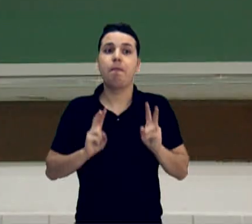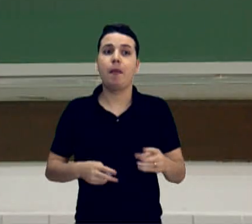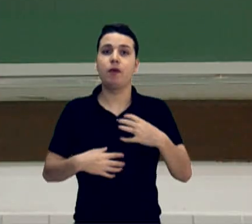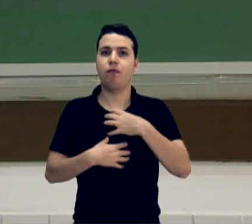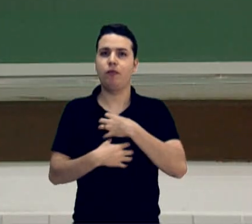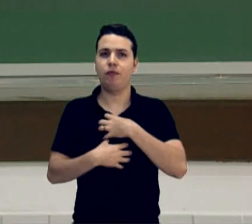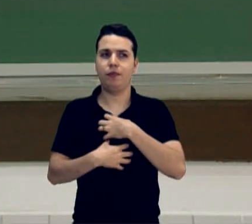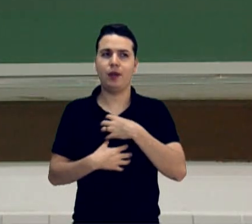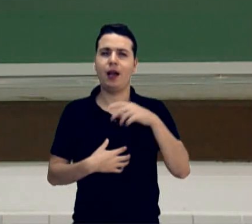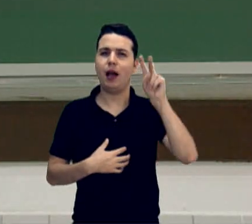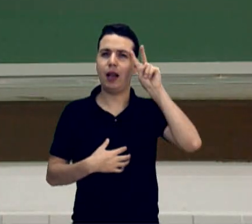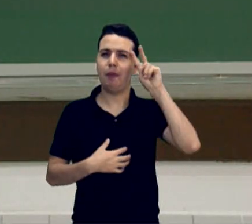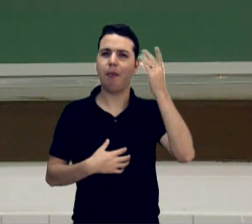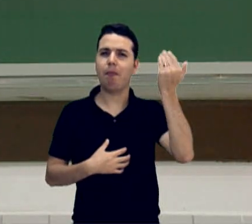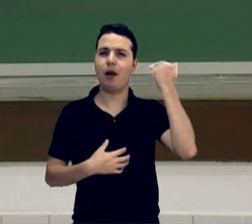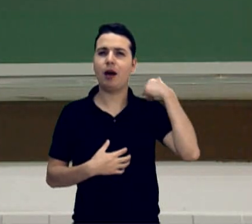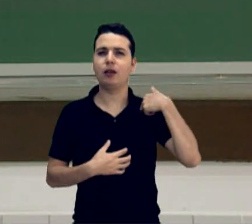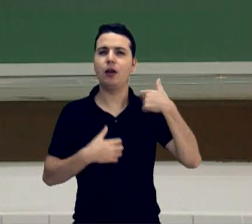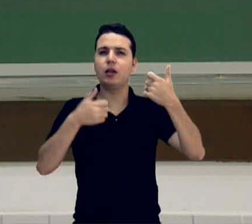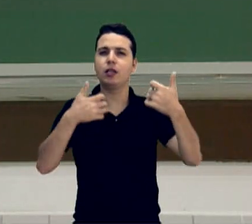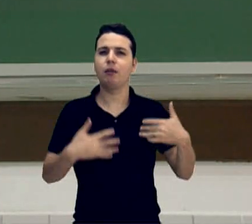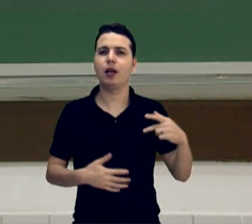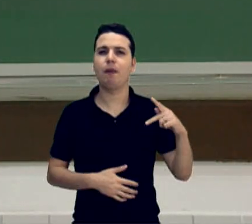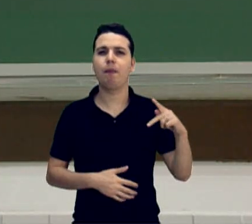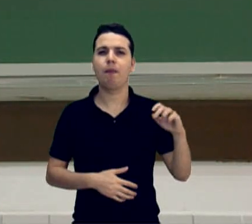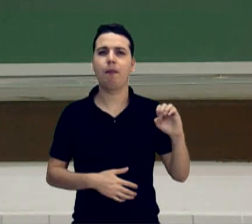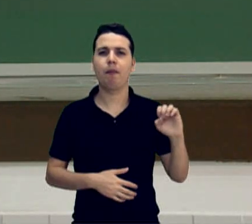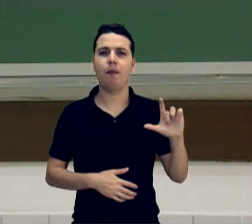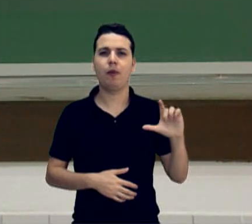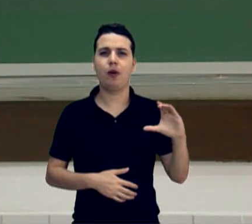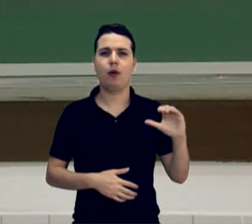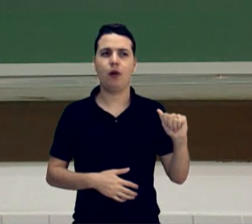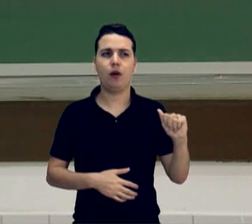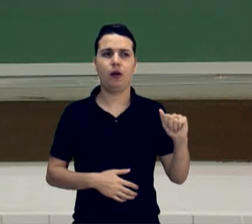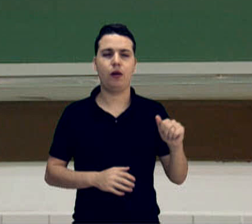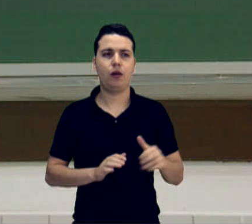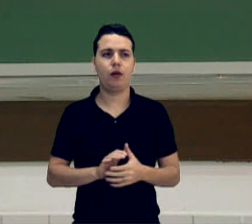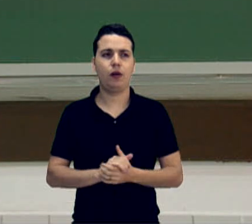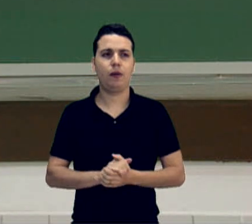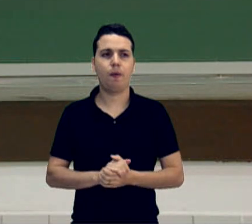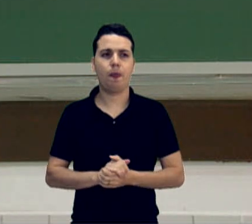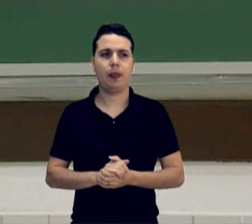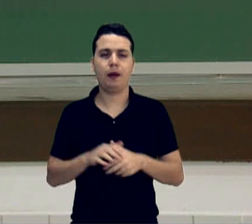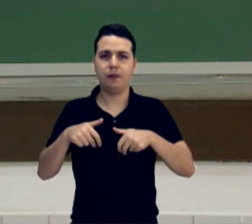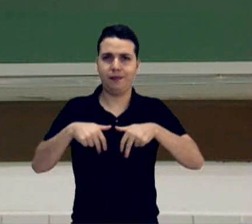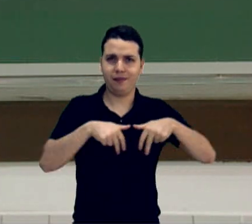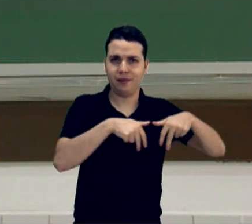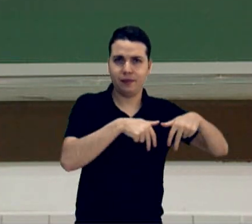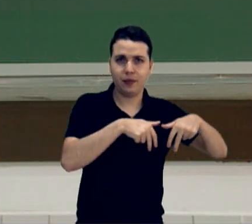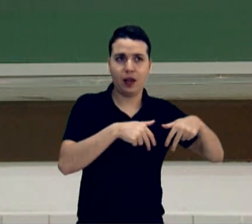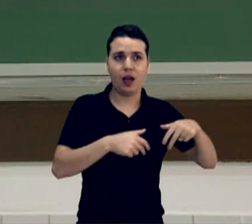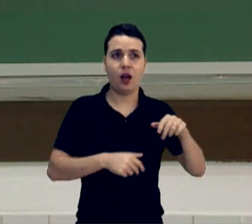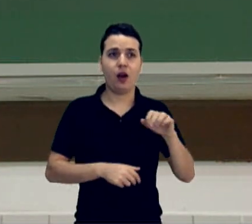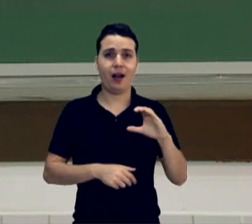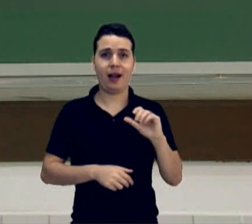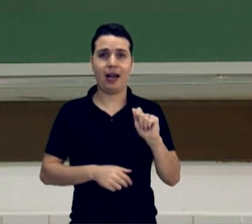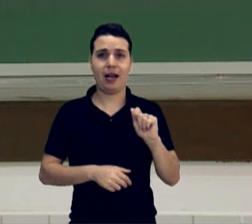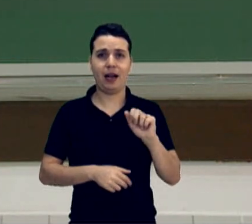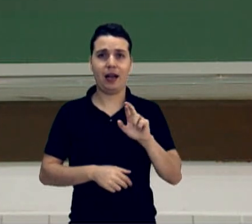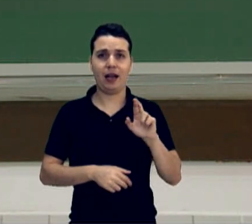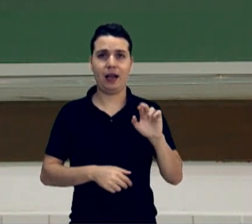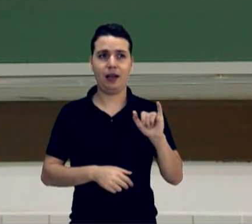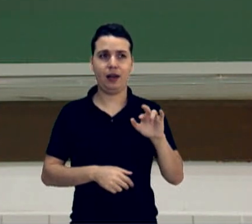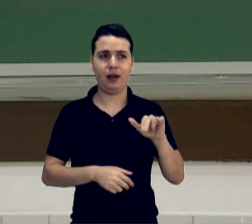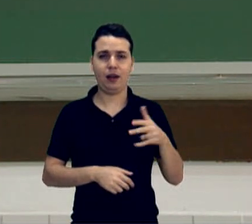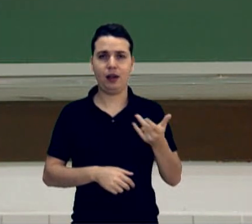falou da polca na outra aula? Então eles vão, né, pro ladinho. Então, o shot carreirinha, eles vão todos, os